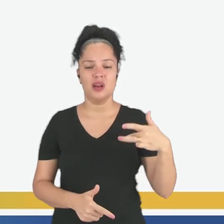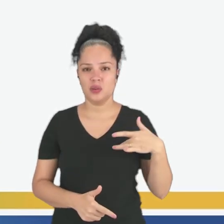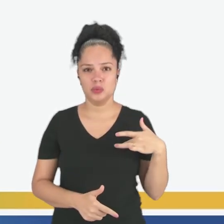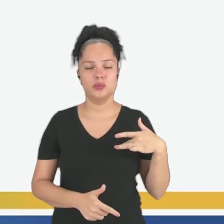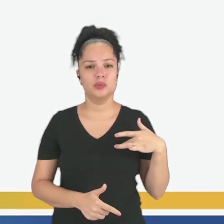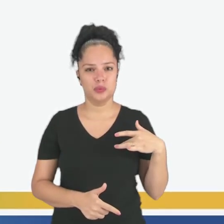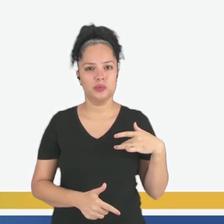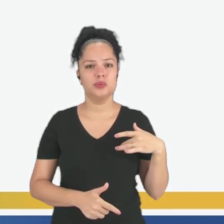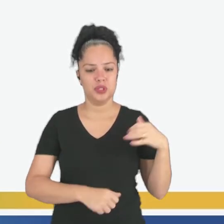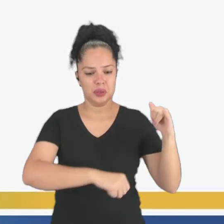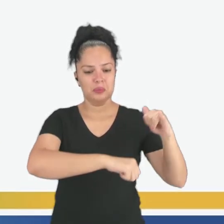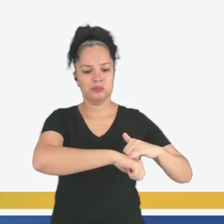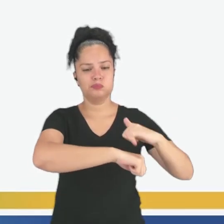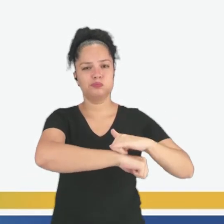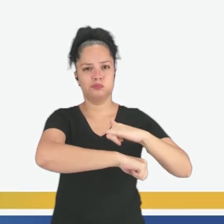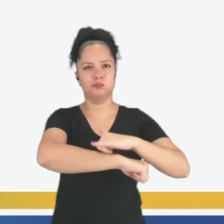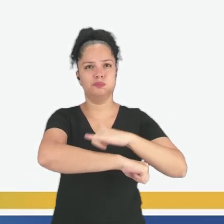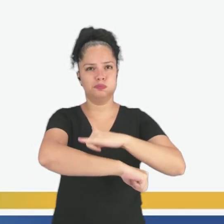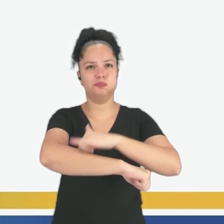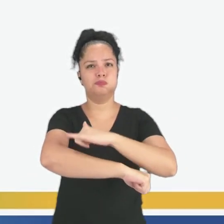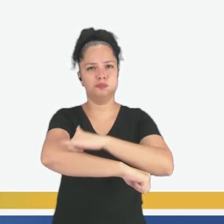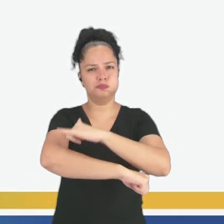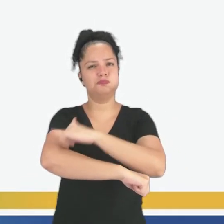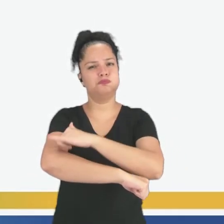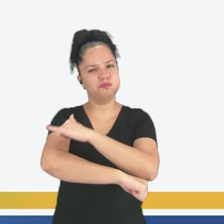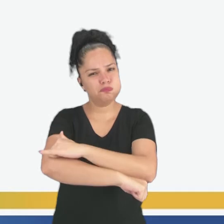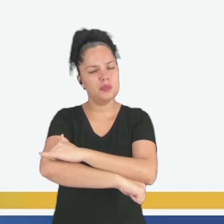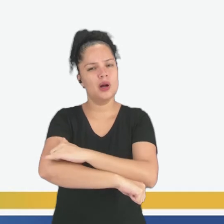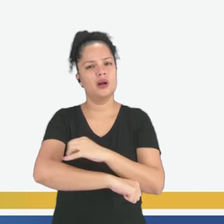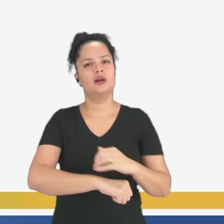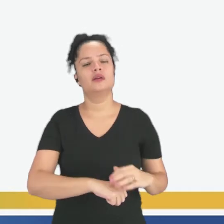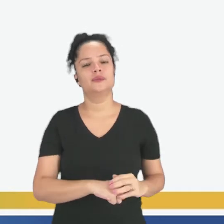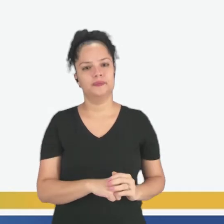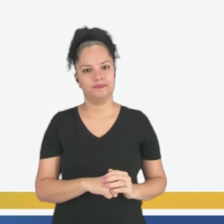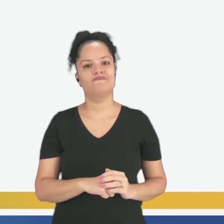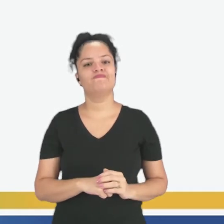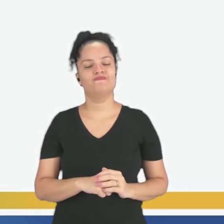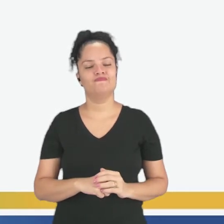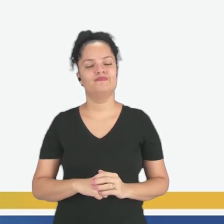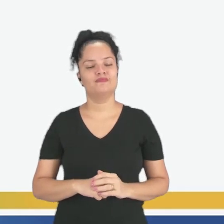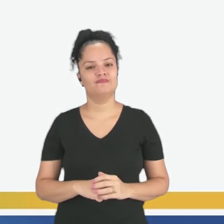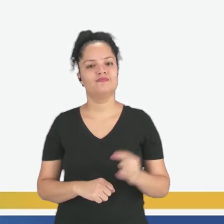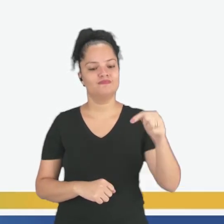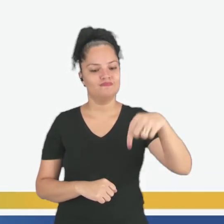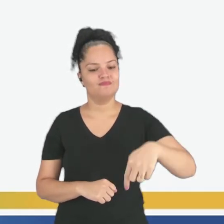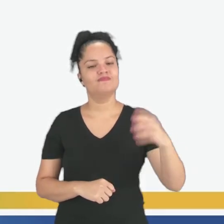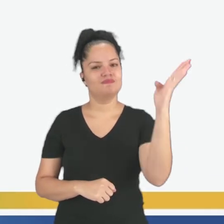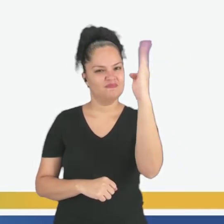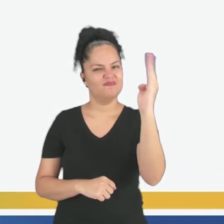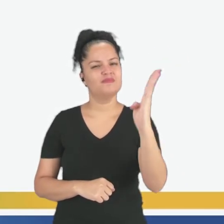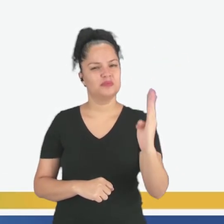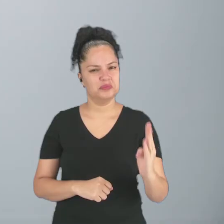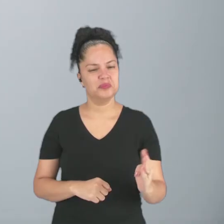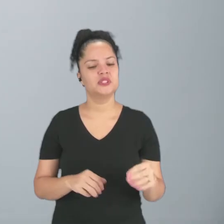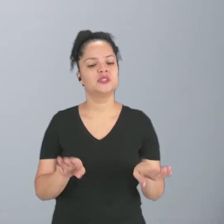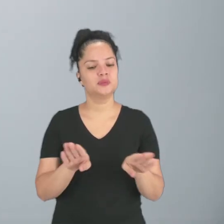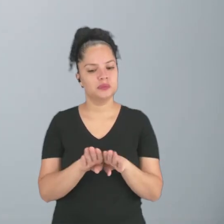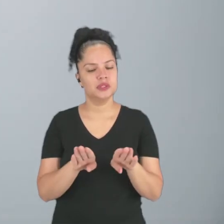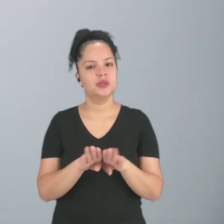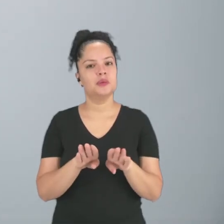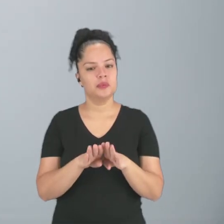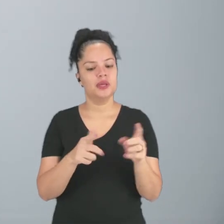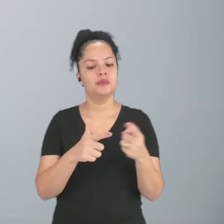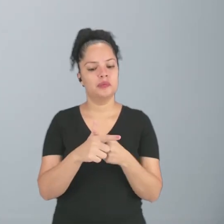estão acima do peso e aquelas que estão obesas. Então, nós vemos que realmente nós não ficamos muito atrás de outros países como os